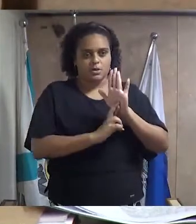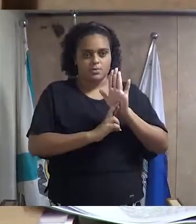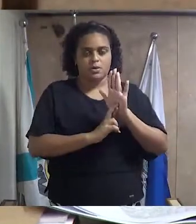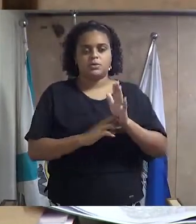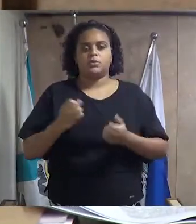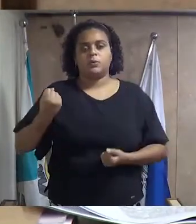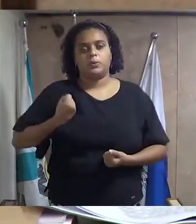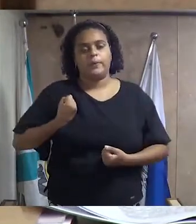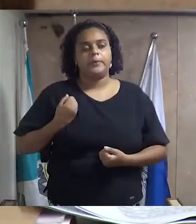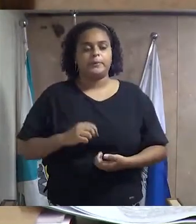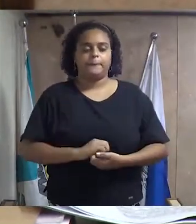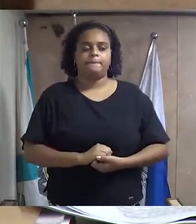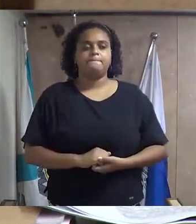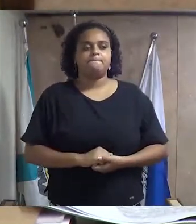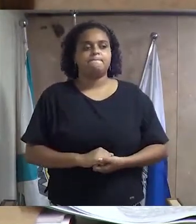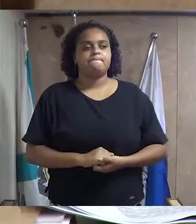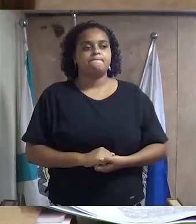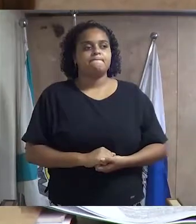Requerimento,